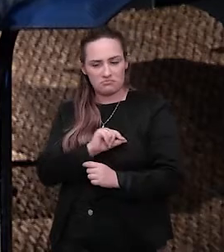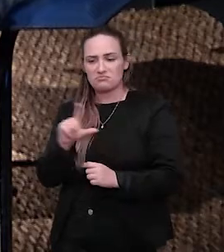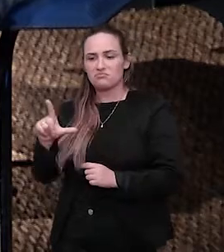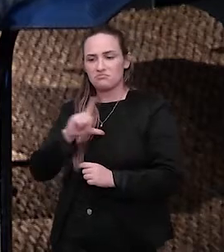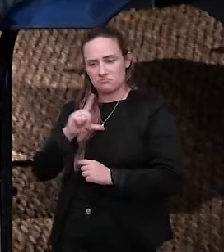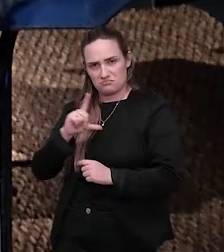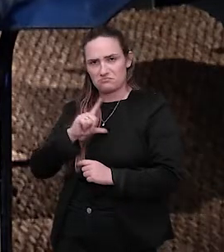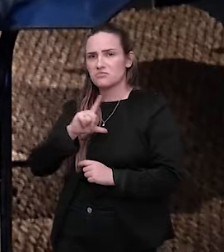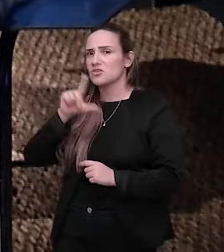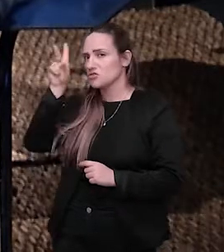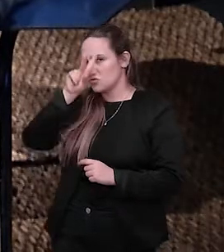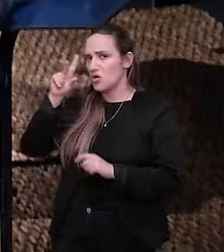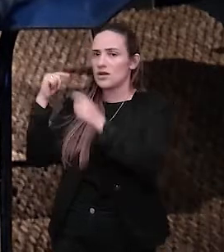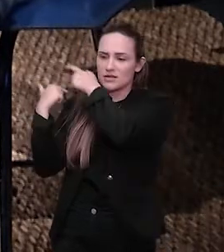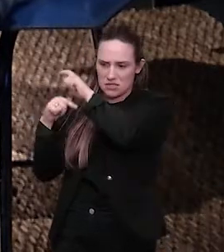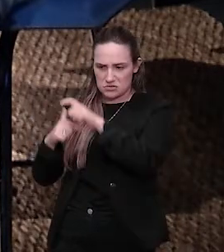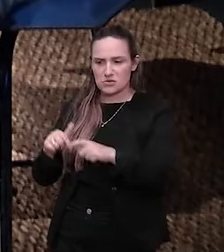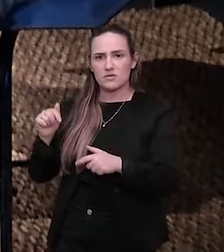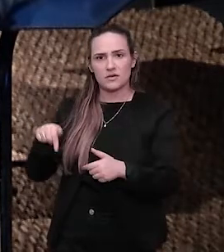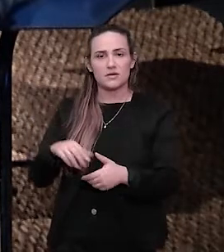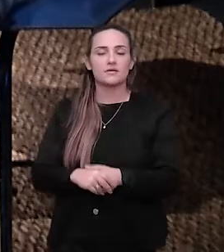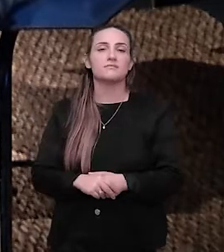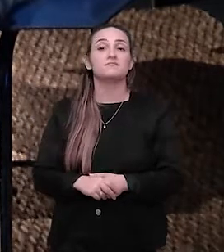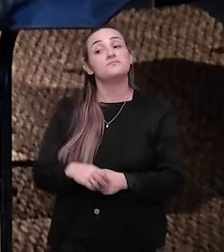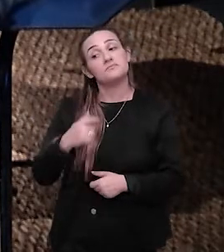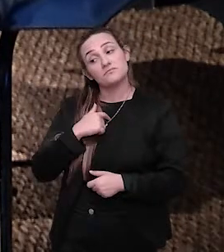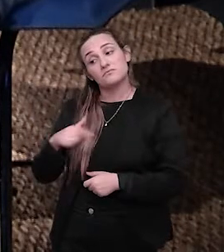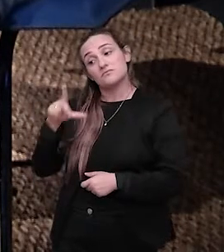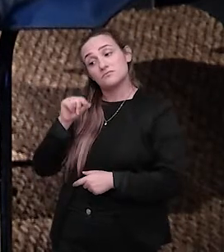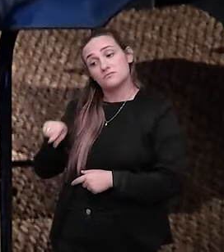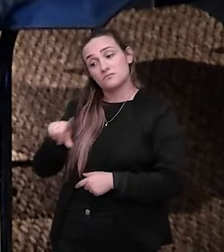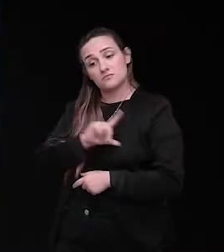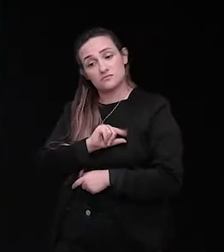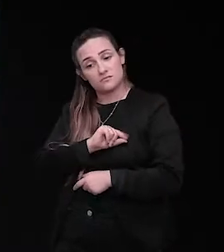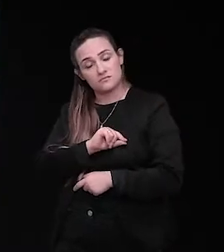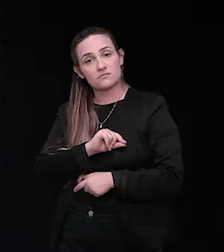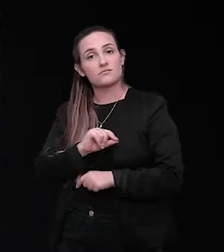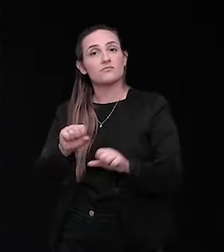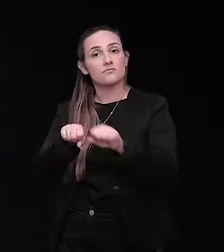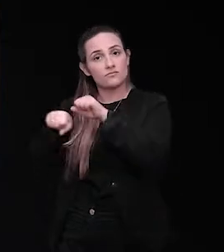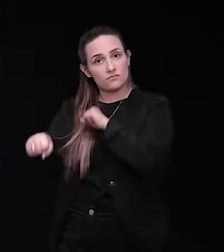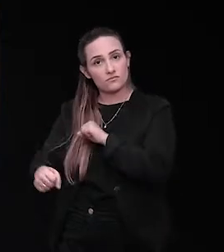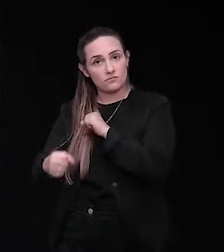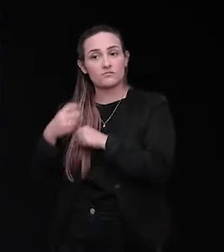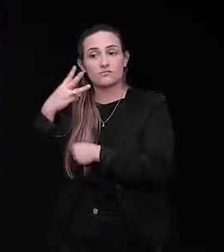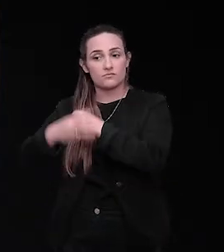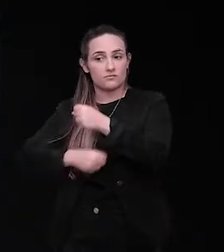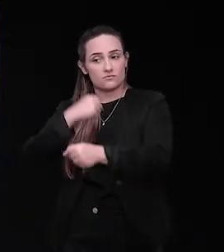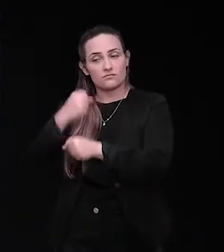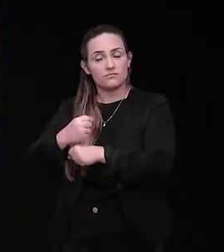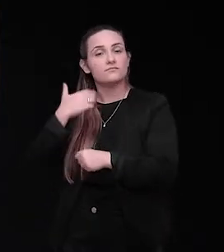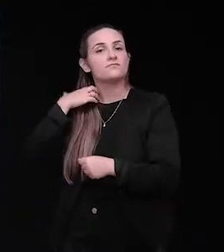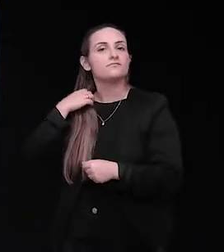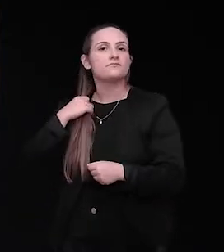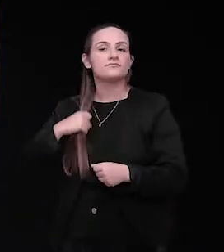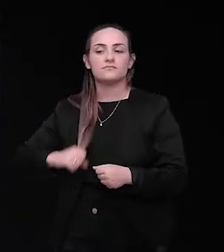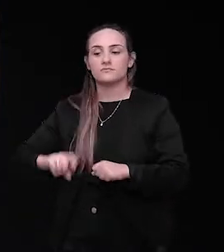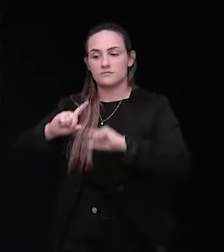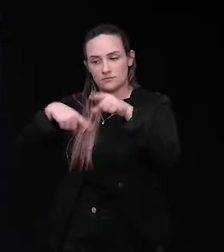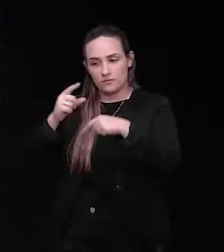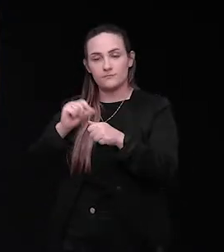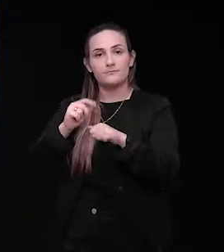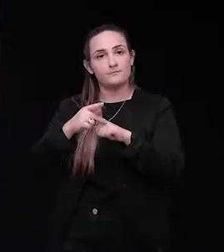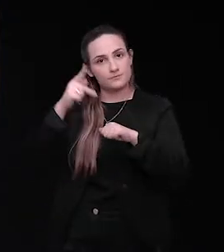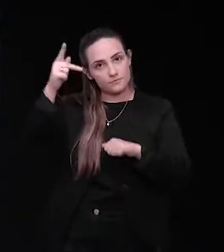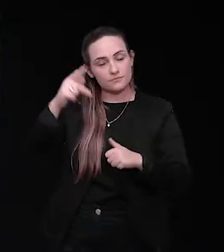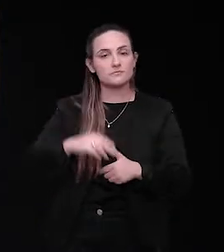eram excepcionais, dedicados. Mas o CDB também tem tradição aqui no estado de Mato Grosso do Sul. Então, acabei optando de ir para o CDB, concluí os 3 anos